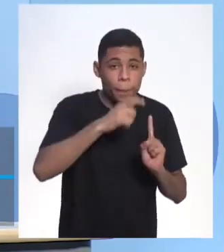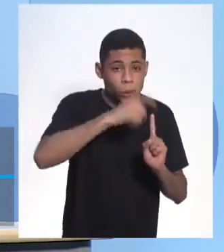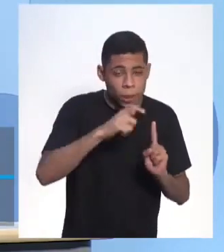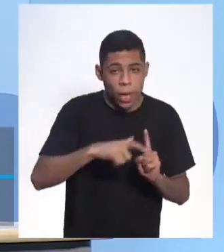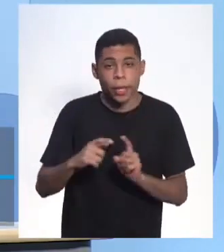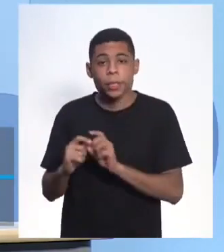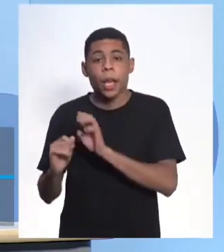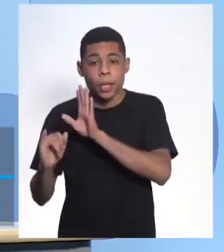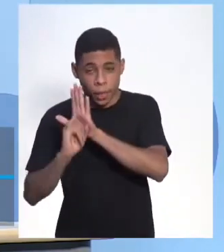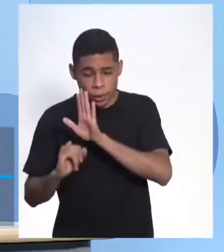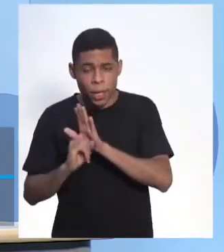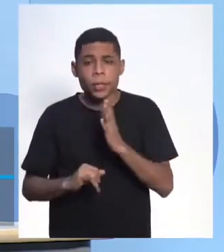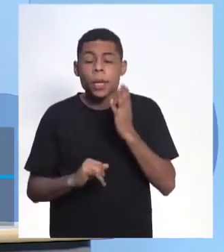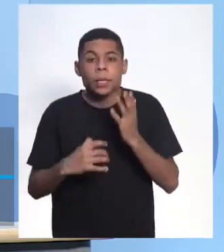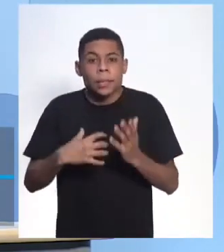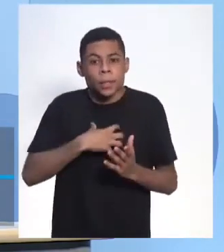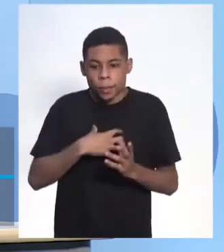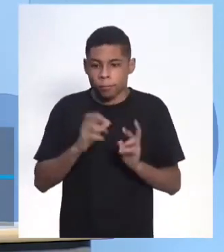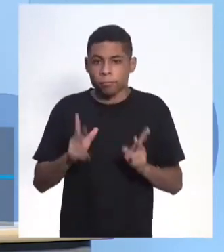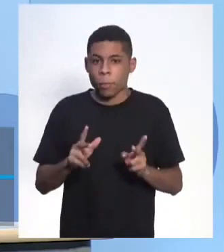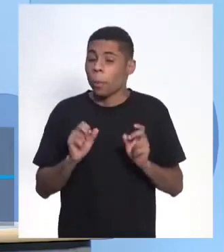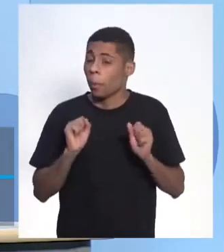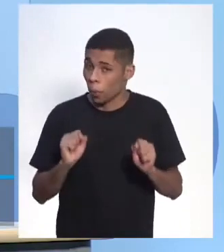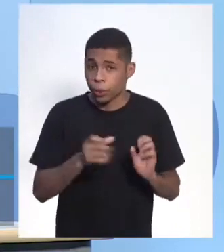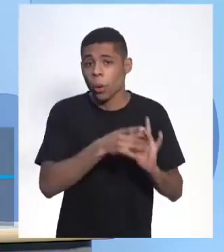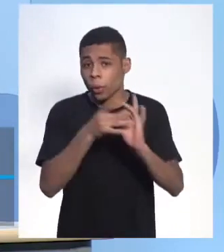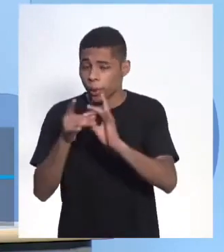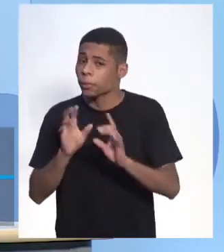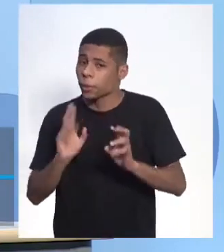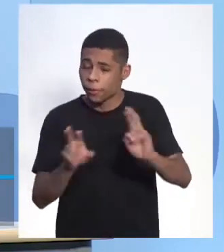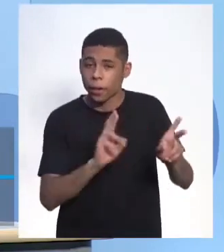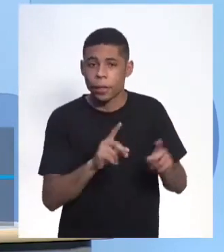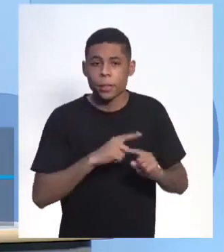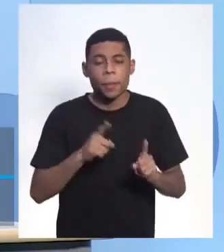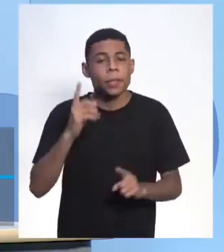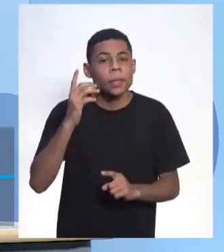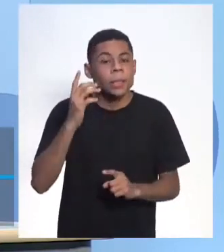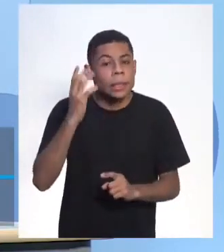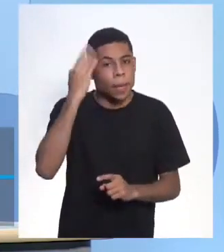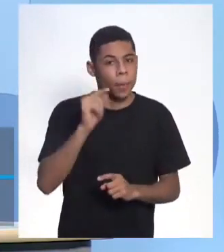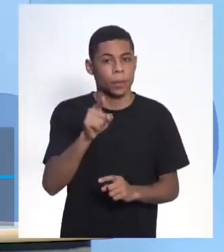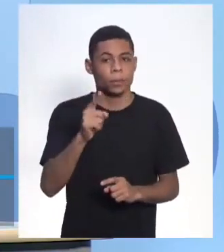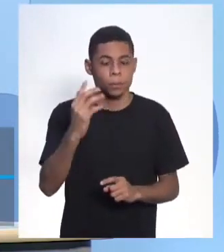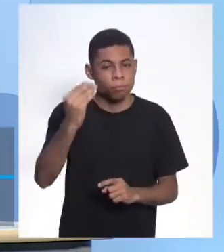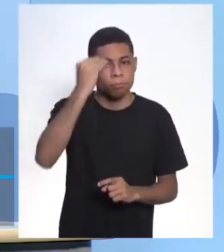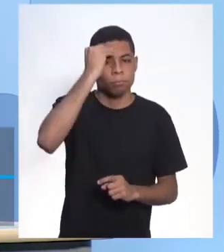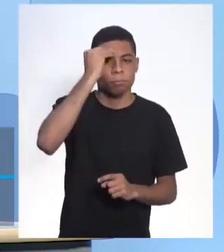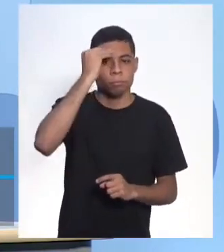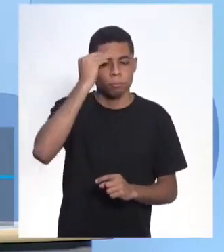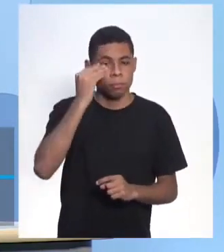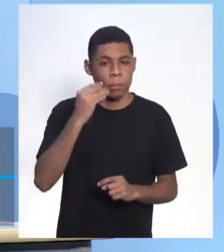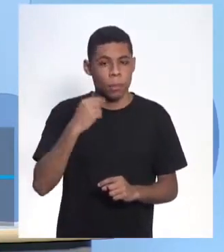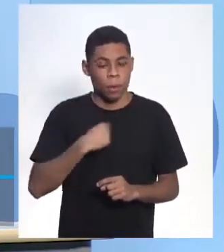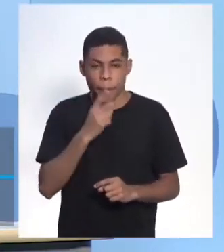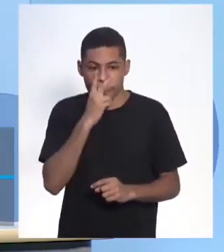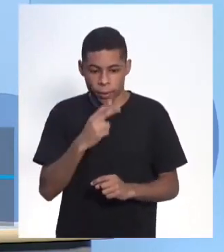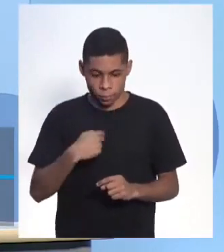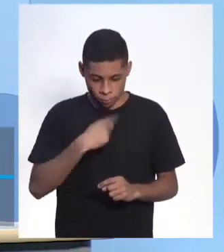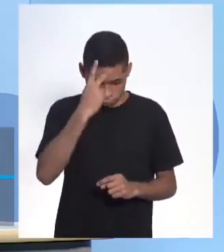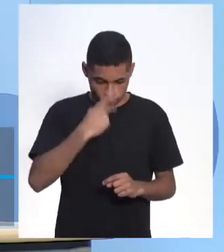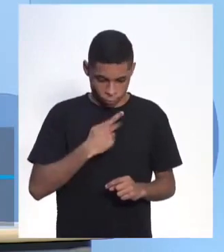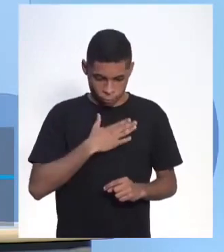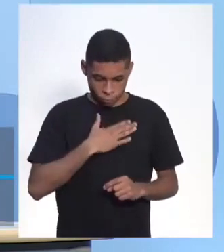disse uma vez, que eles podem ganhar sentidos diferentes em contextos diferentes, a gente guardar isso. Existe uma relação que eu construo